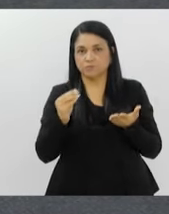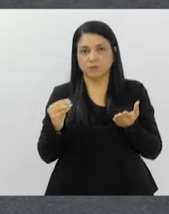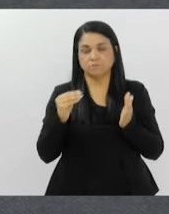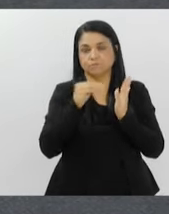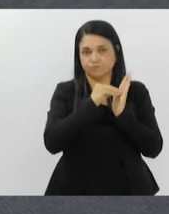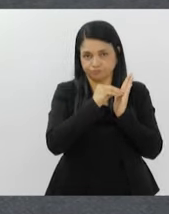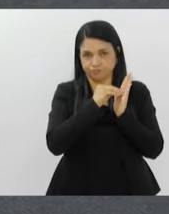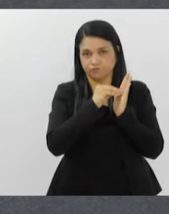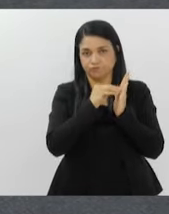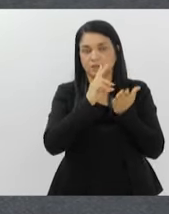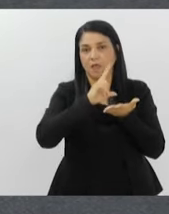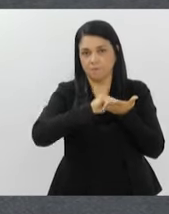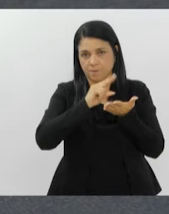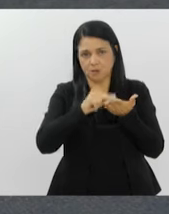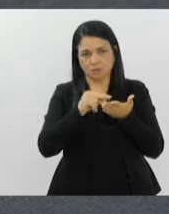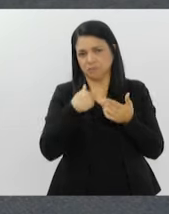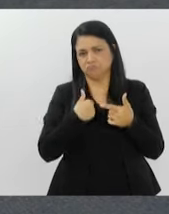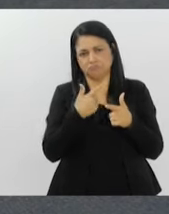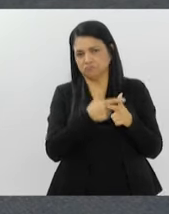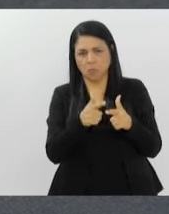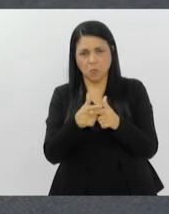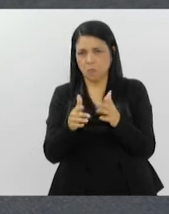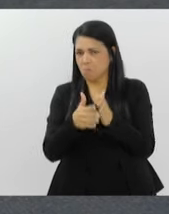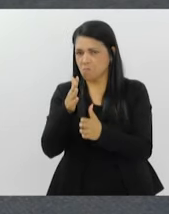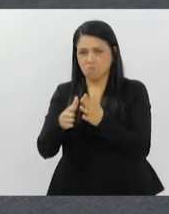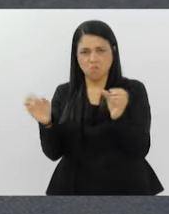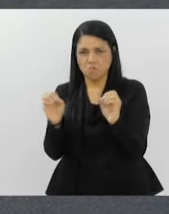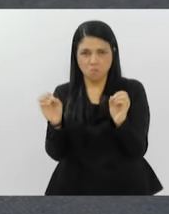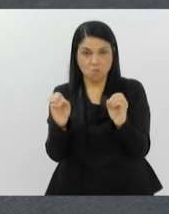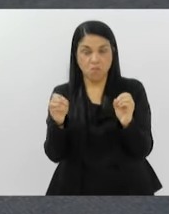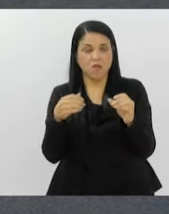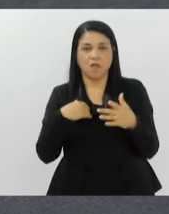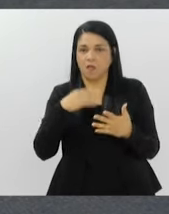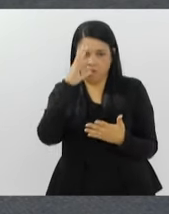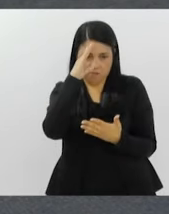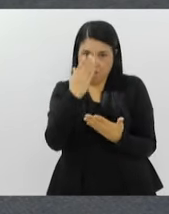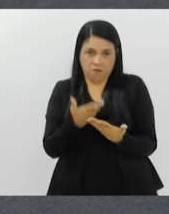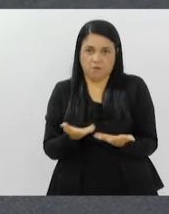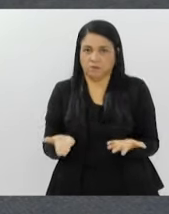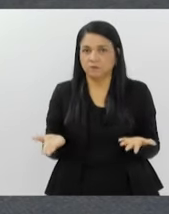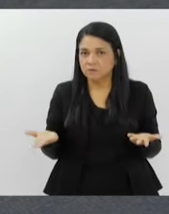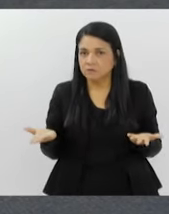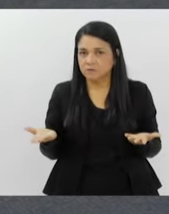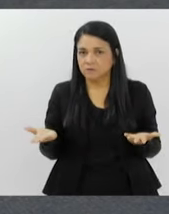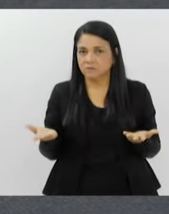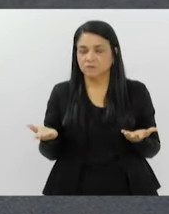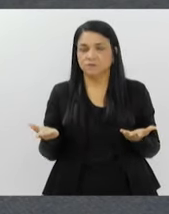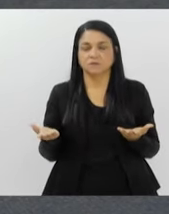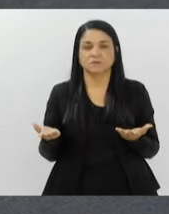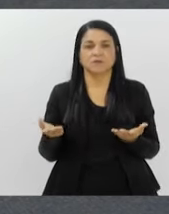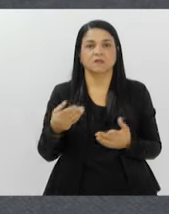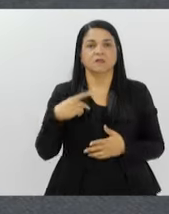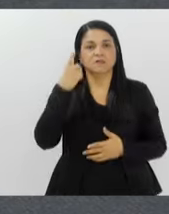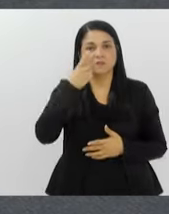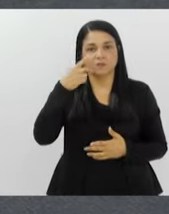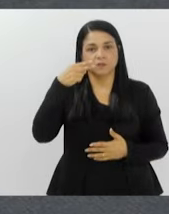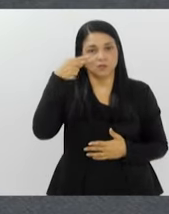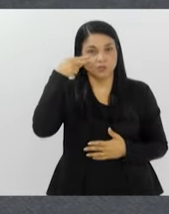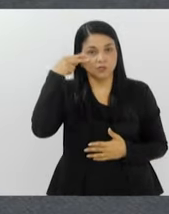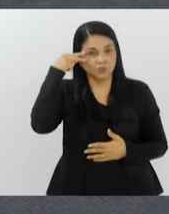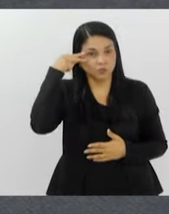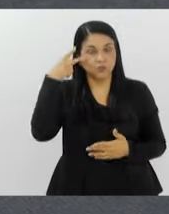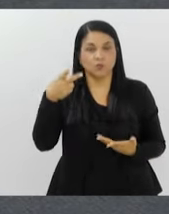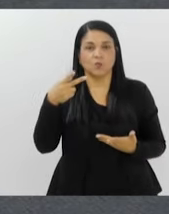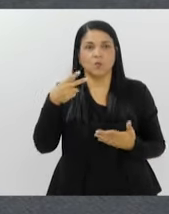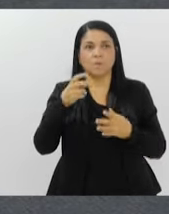vai haver grande polêmica até porque seria inacreditável deputada tiju que para